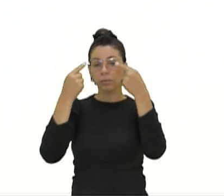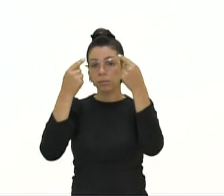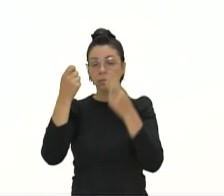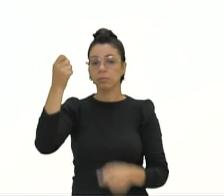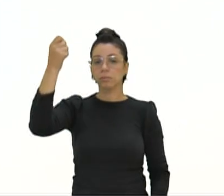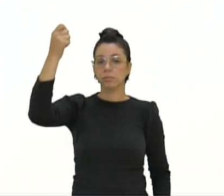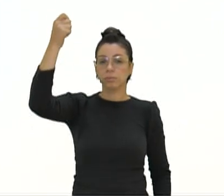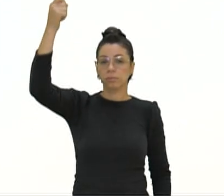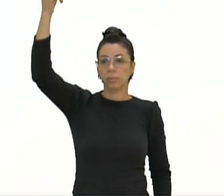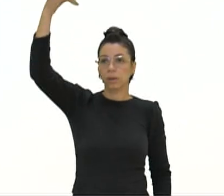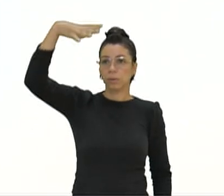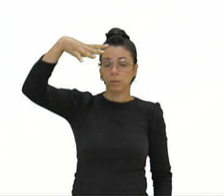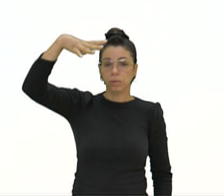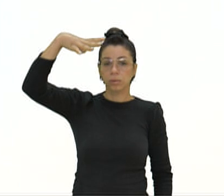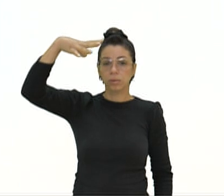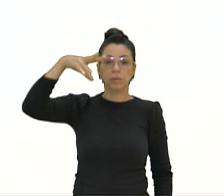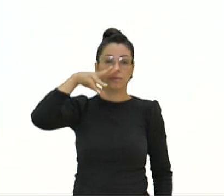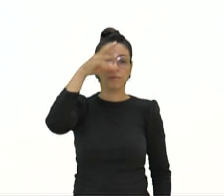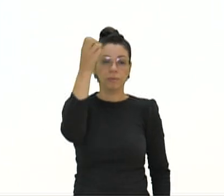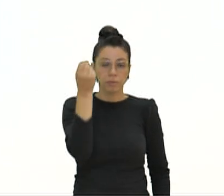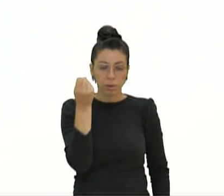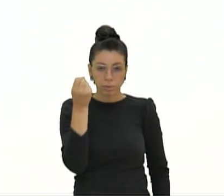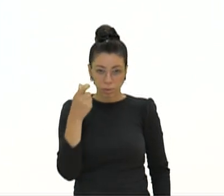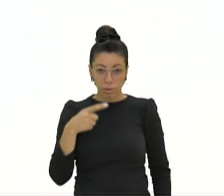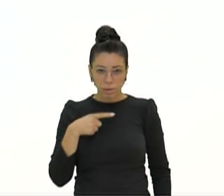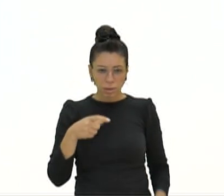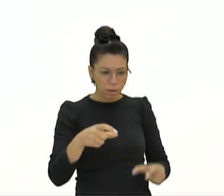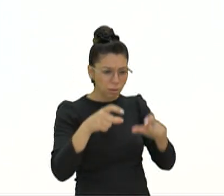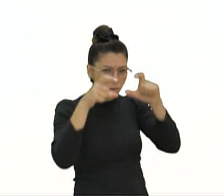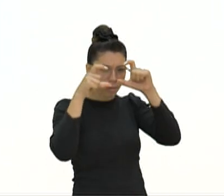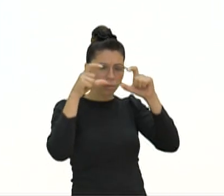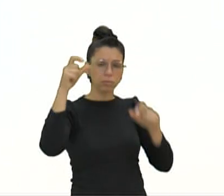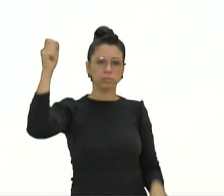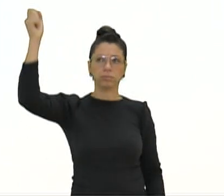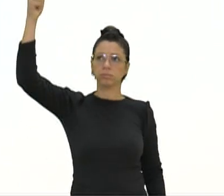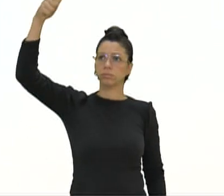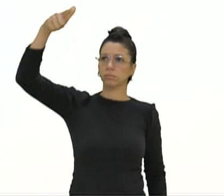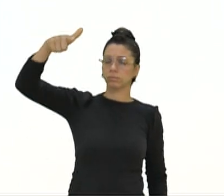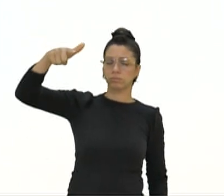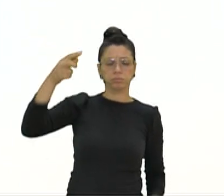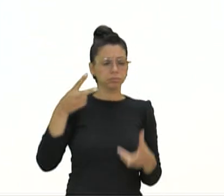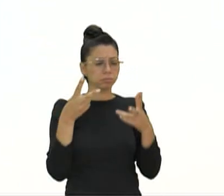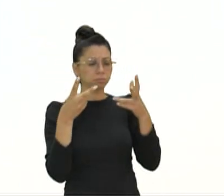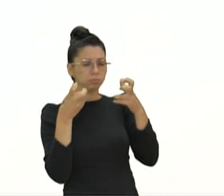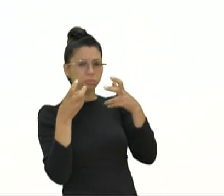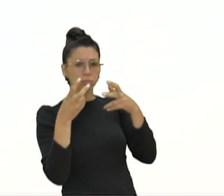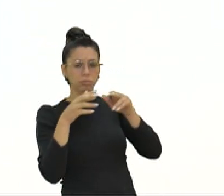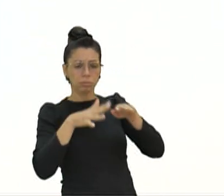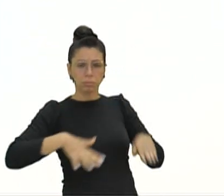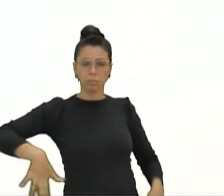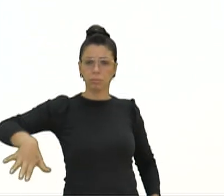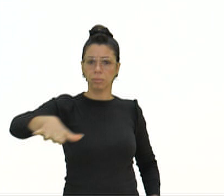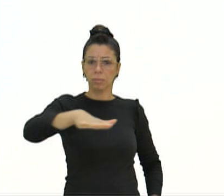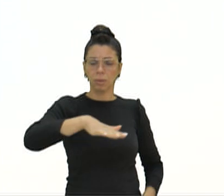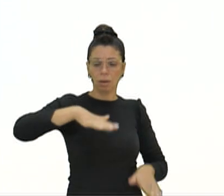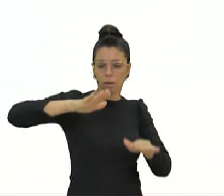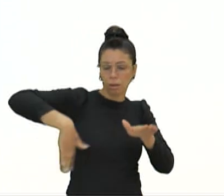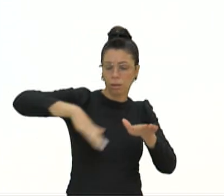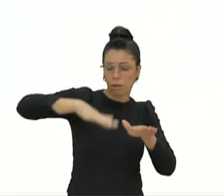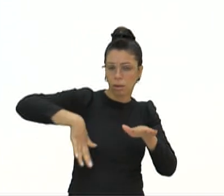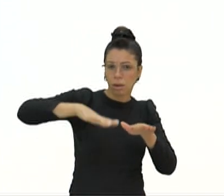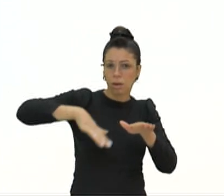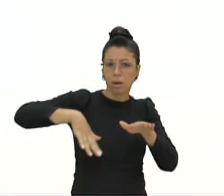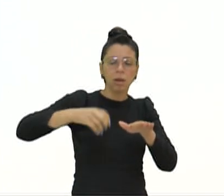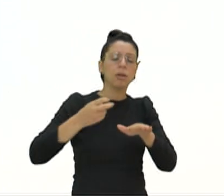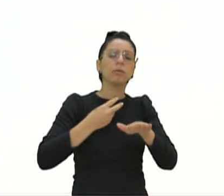excessiva. Sabe que você tem óculos de sol? Você já reparou num dia na praia, a luz bem forte do sol e a gente não pode olhar